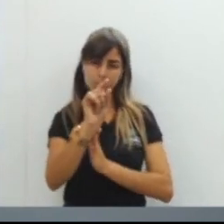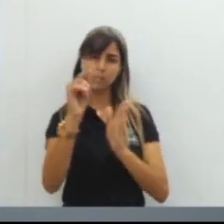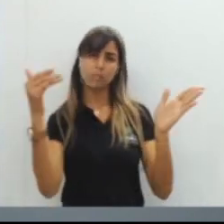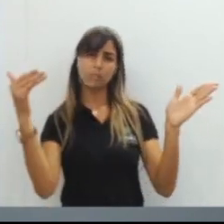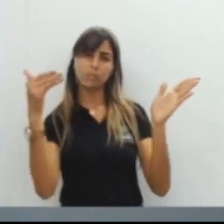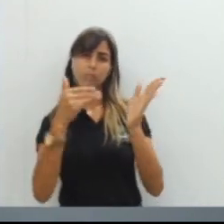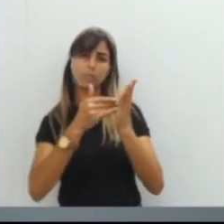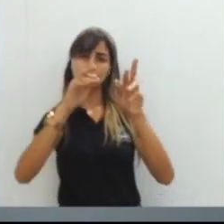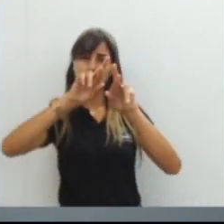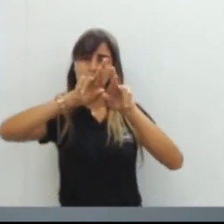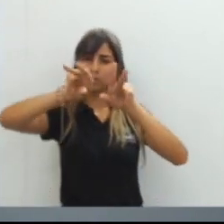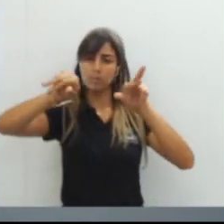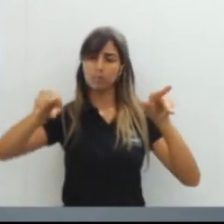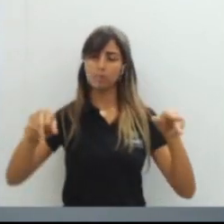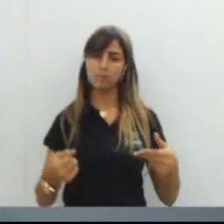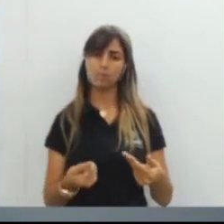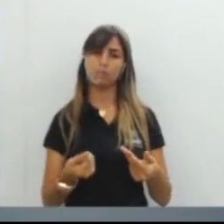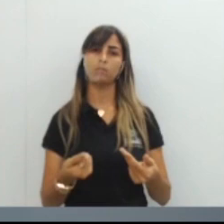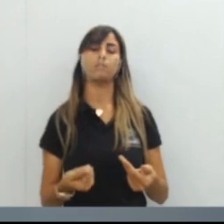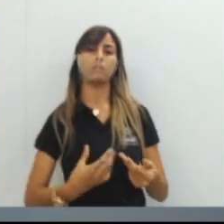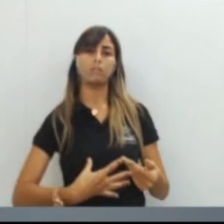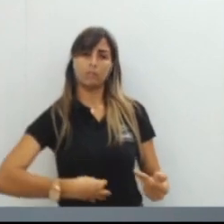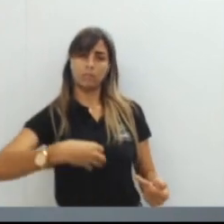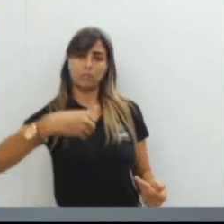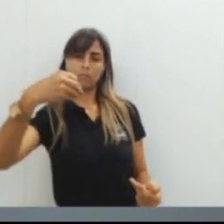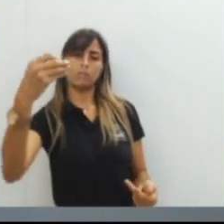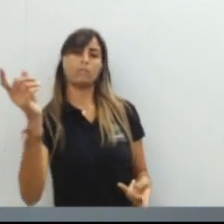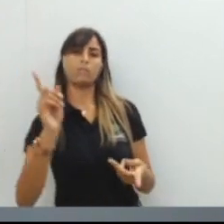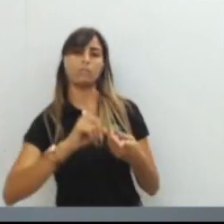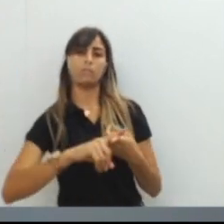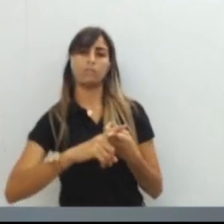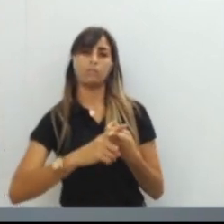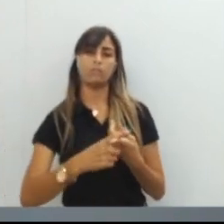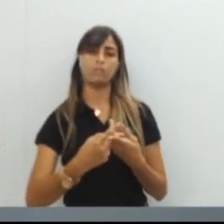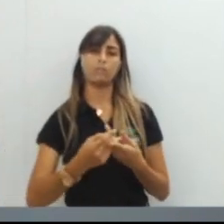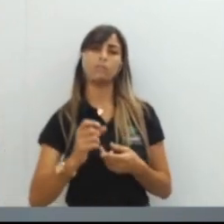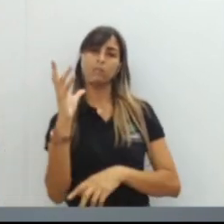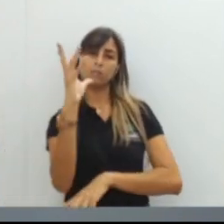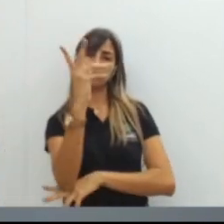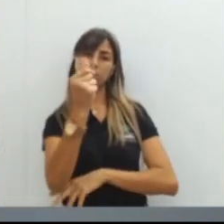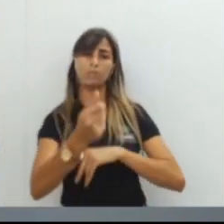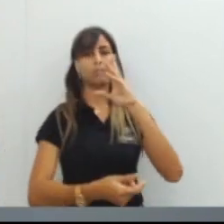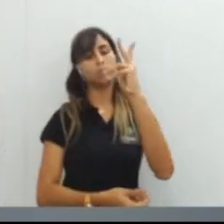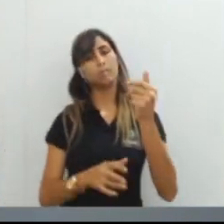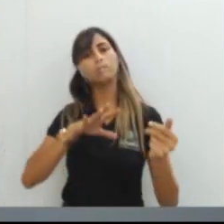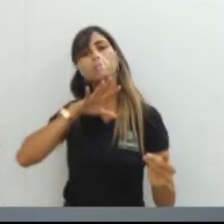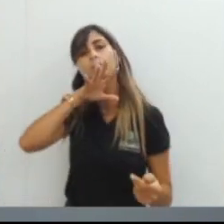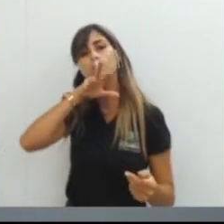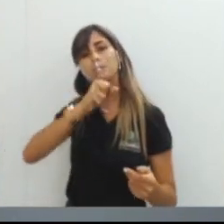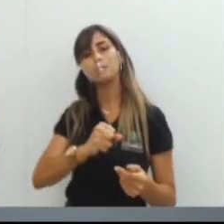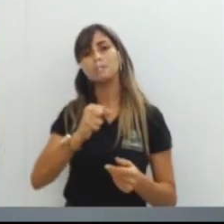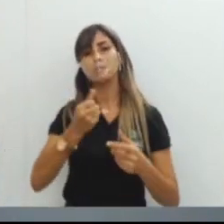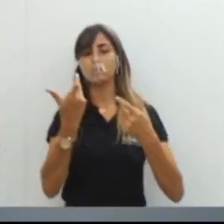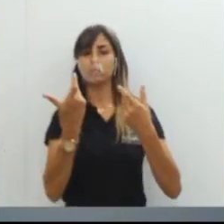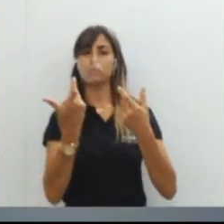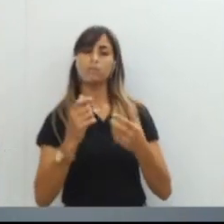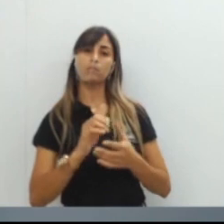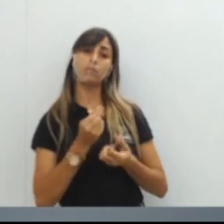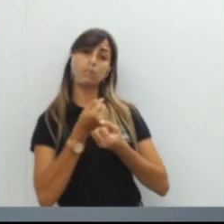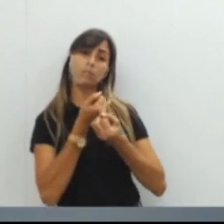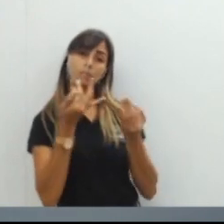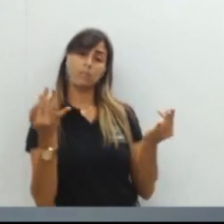a variabilidade genética, a variabilidade de plantas, de animais e de ecossistemas. Então,